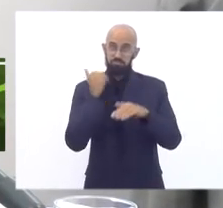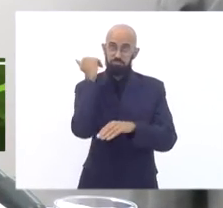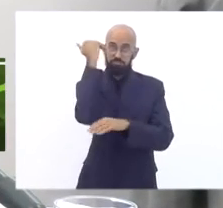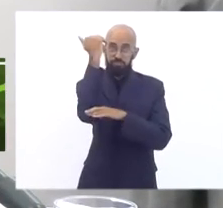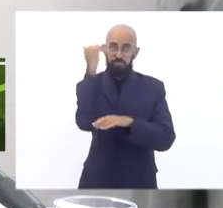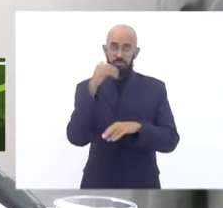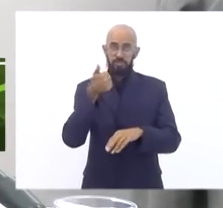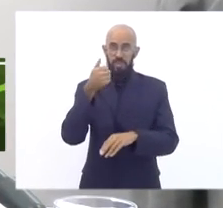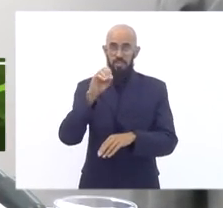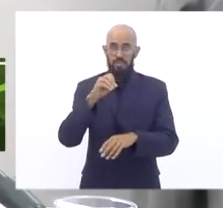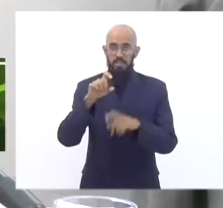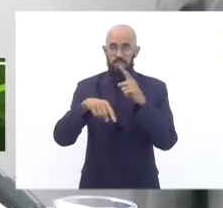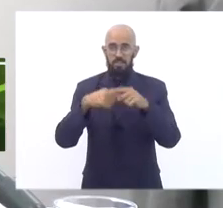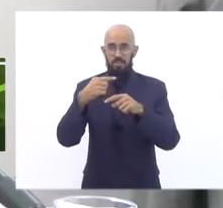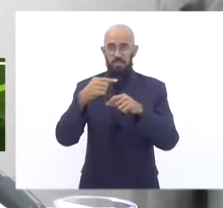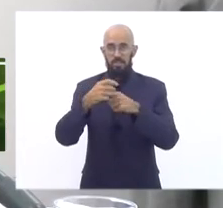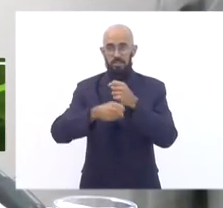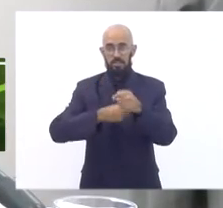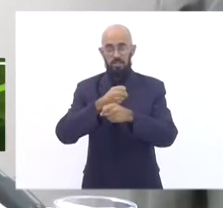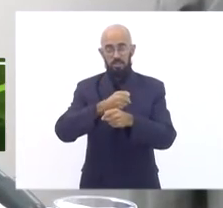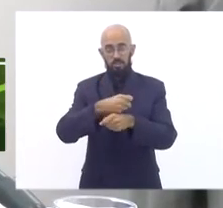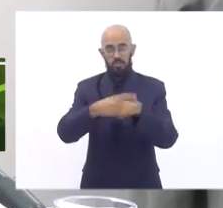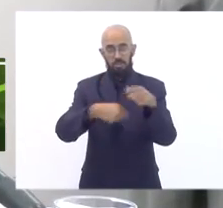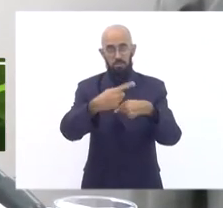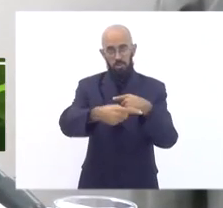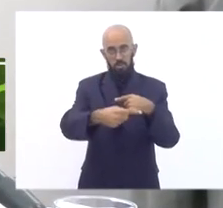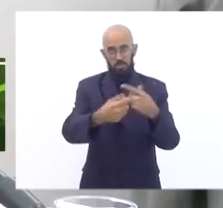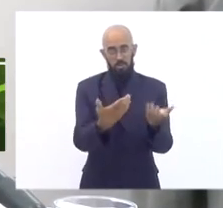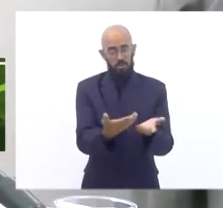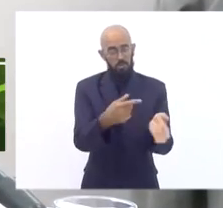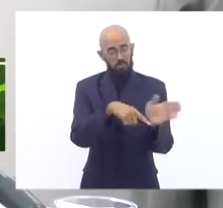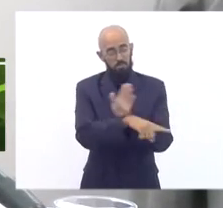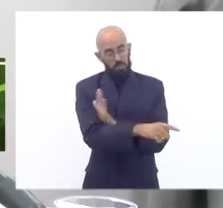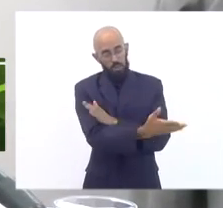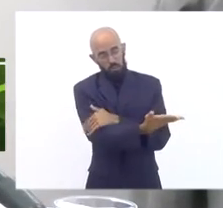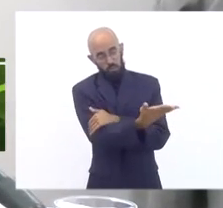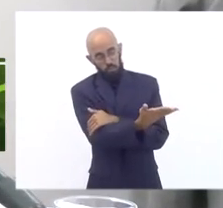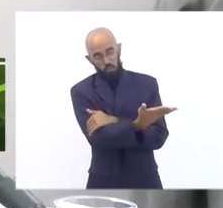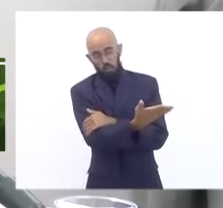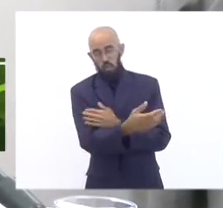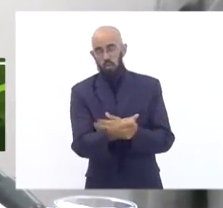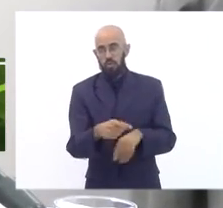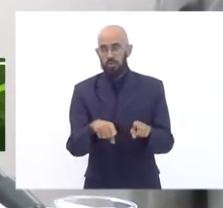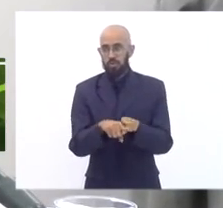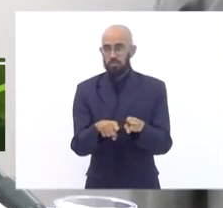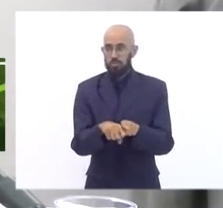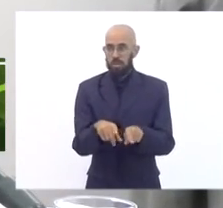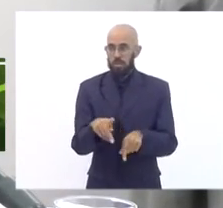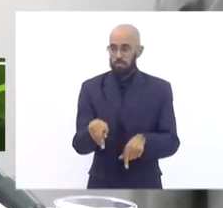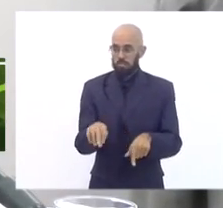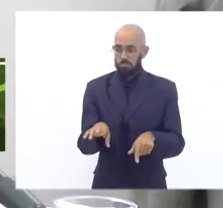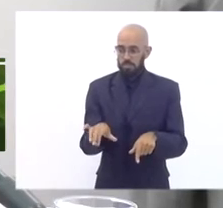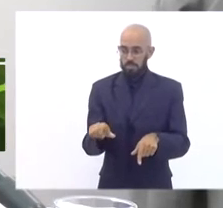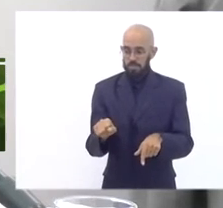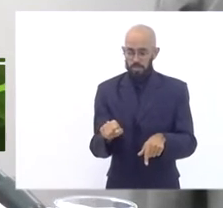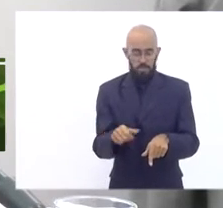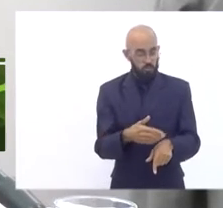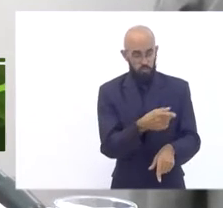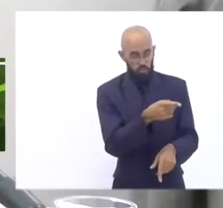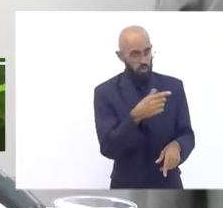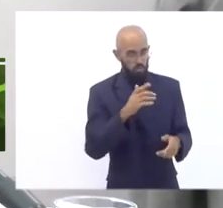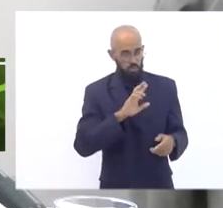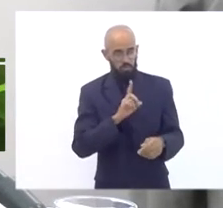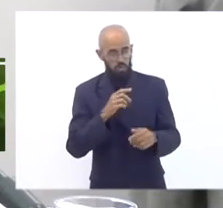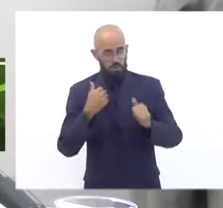anos depois da sua saída da concessionária, e queria perguntar ao senhor e à senhora Priscila, já que o senhor não participa